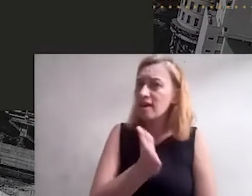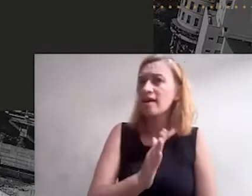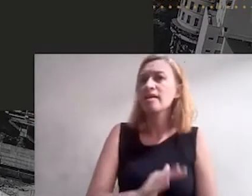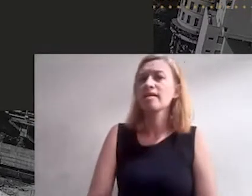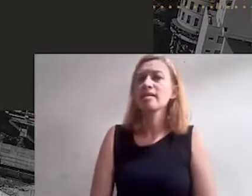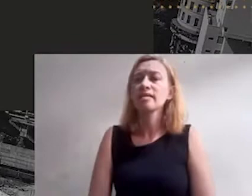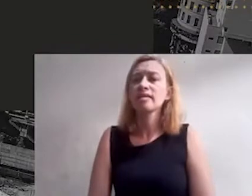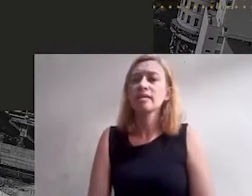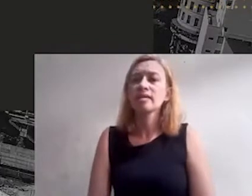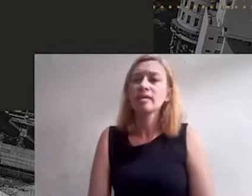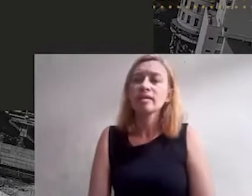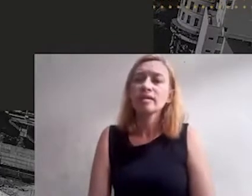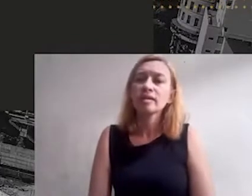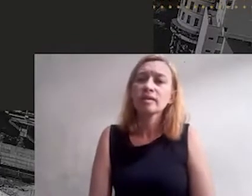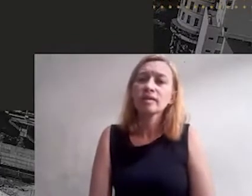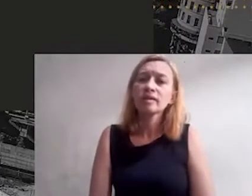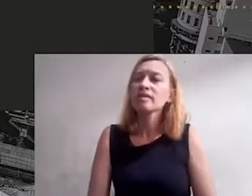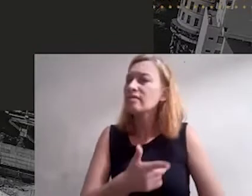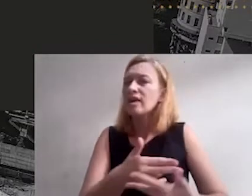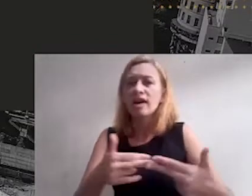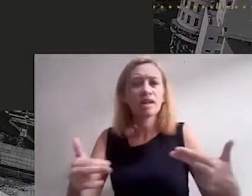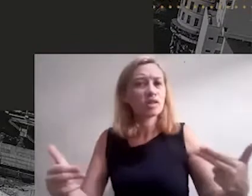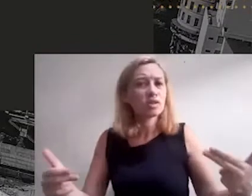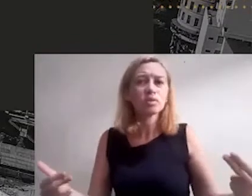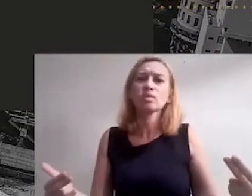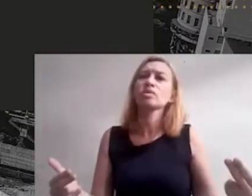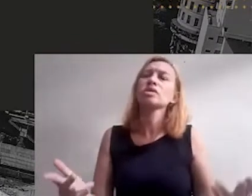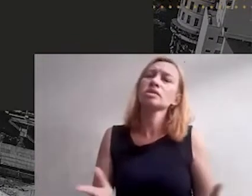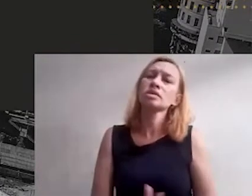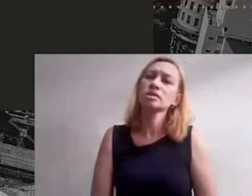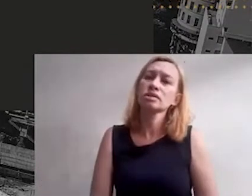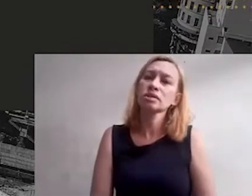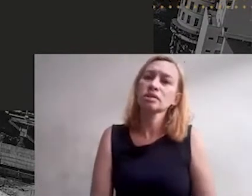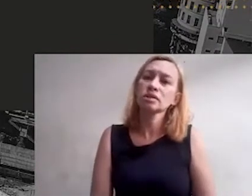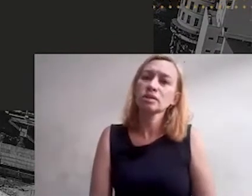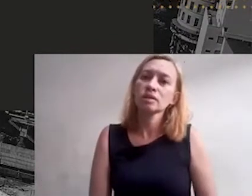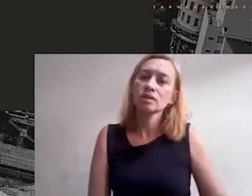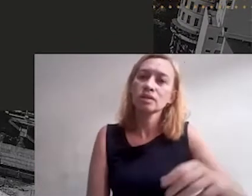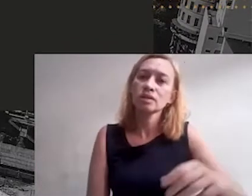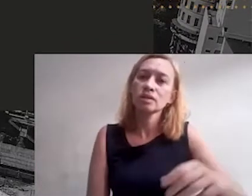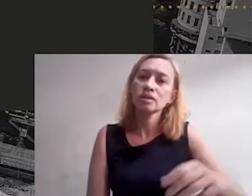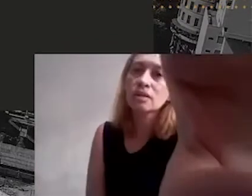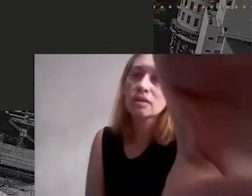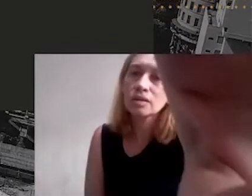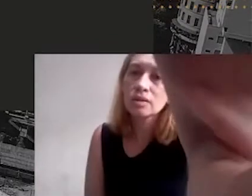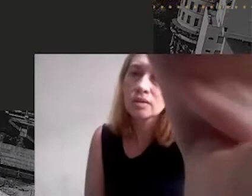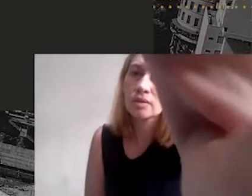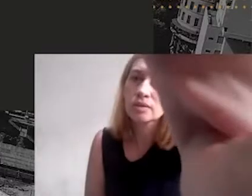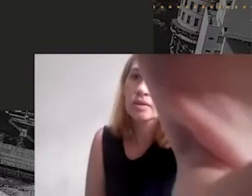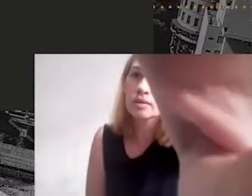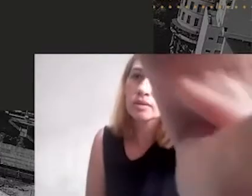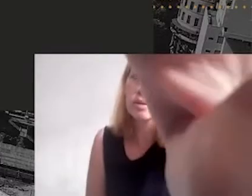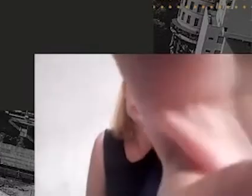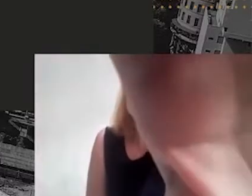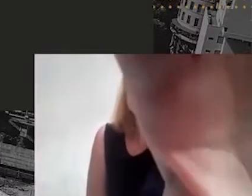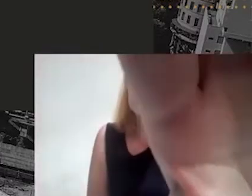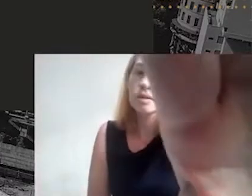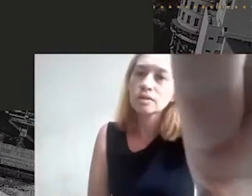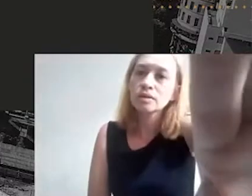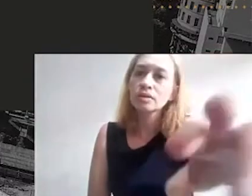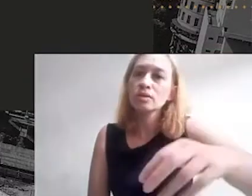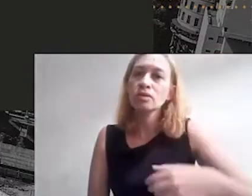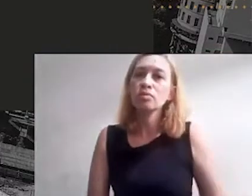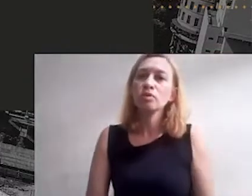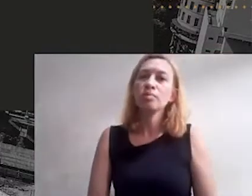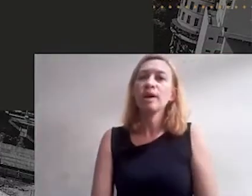em muitos fatores, né? E o que precisa é relativamente pouco. Precisa fornecer